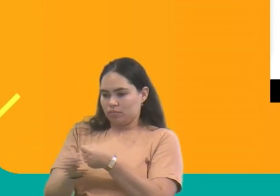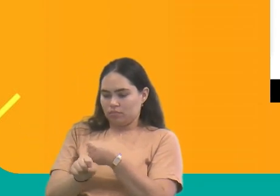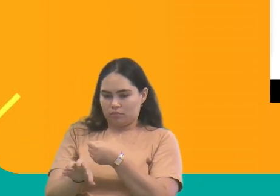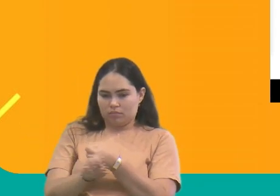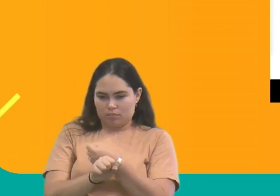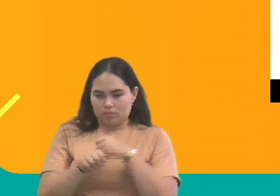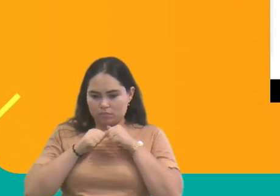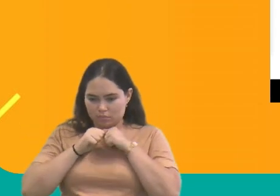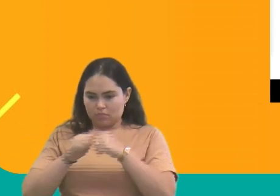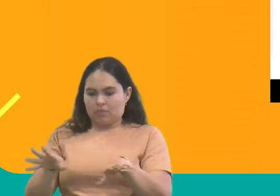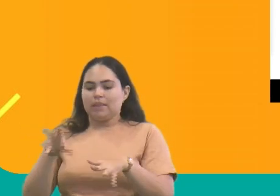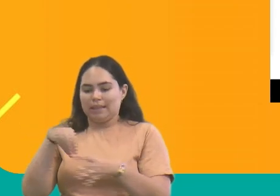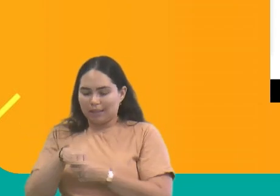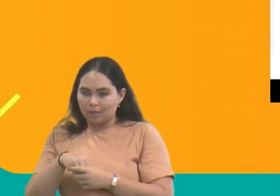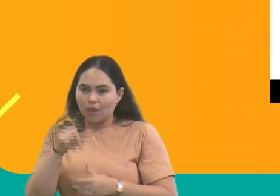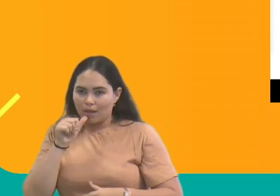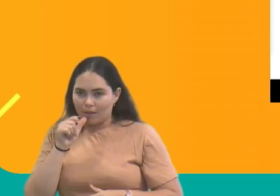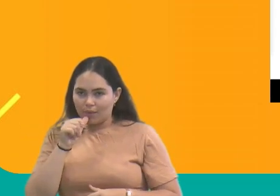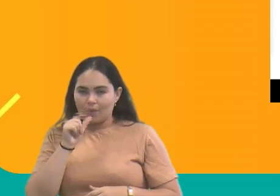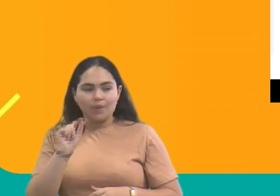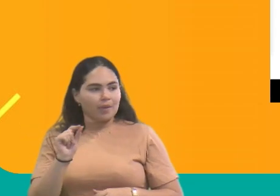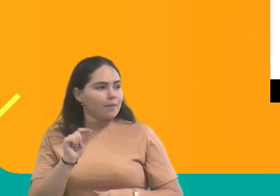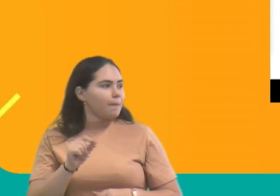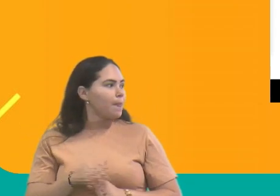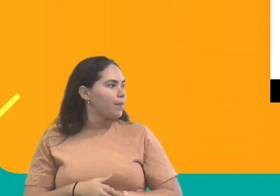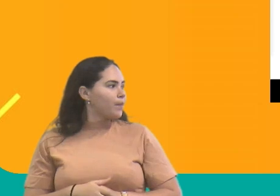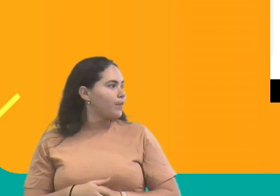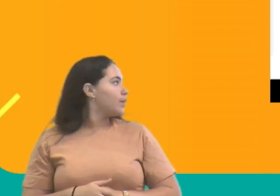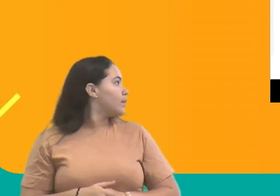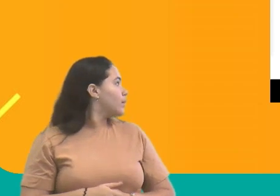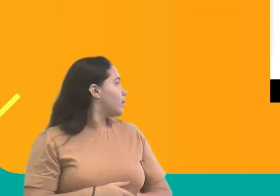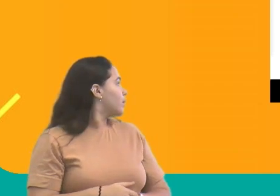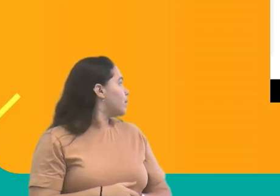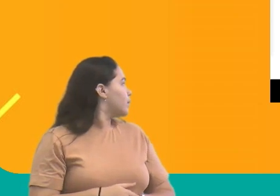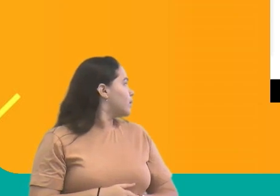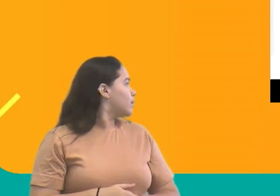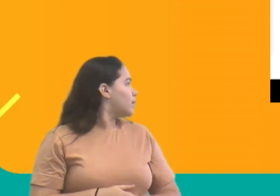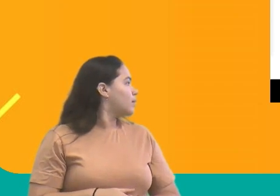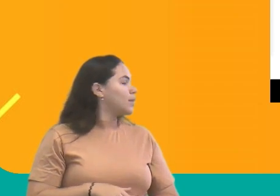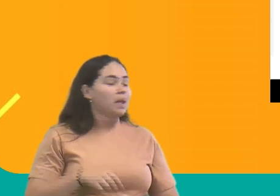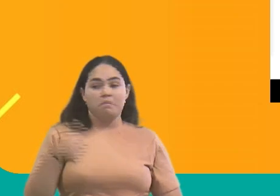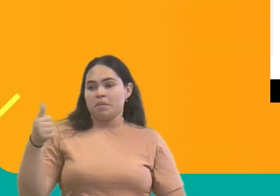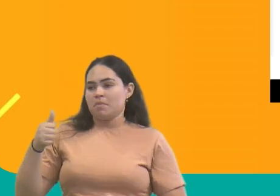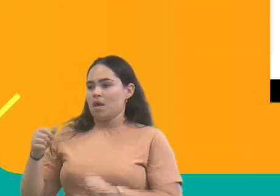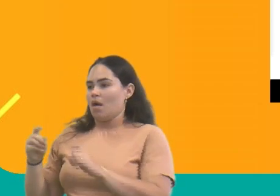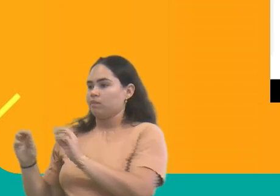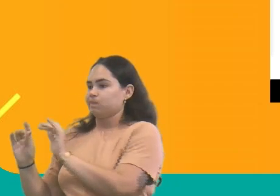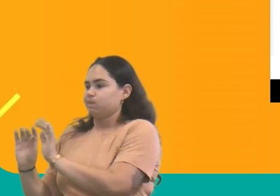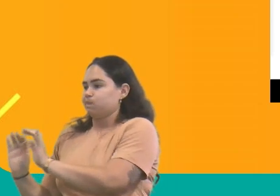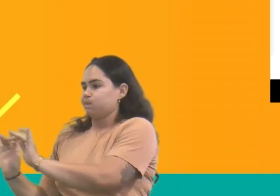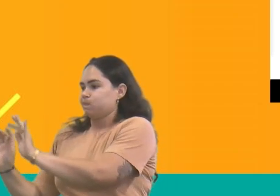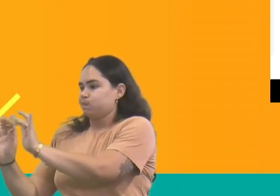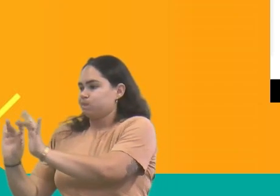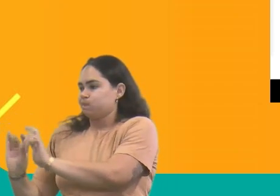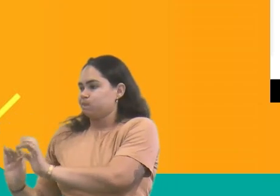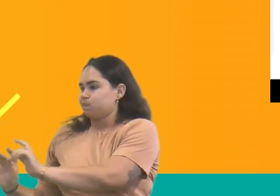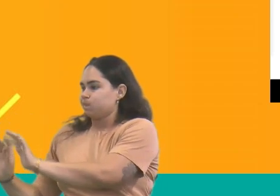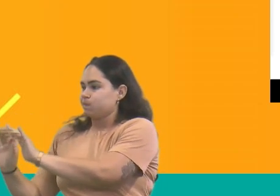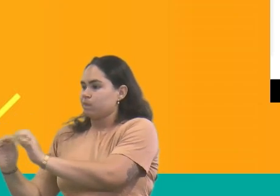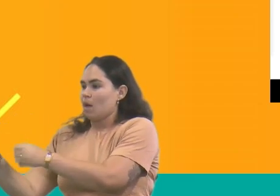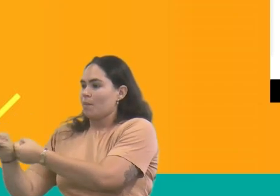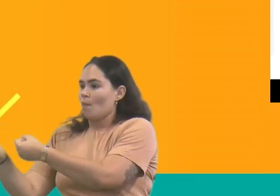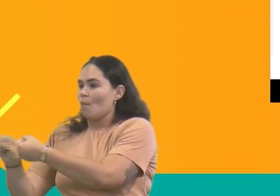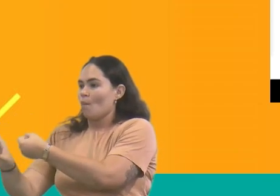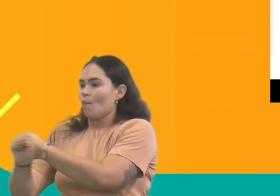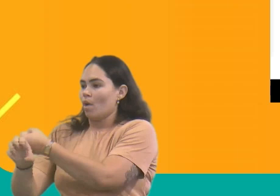solta o sulfato de alumínio, começa um processo de floculação, que é aquela primeira que está lá na imagem. A floculação era a sujeira que